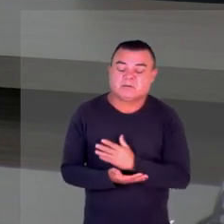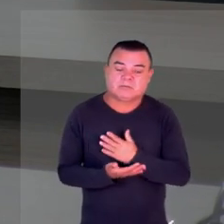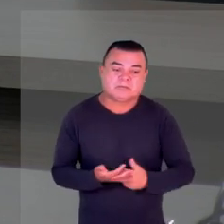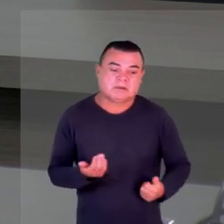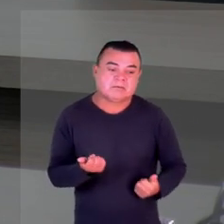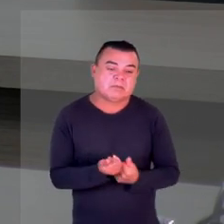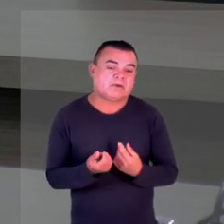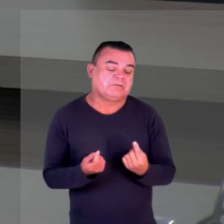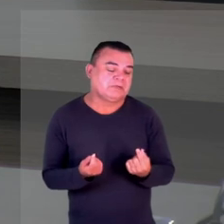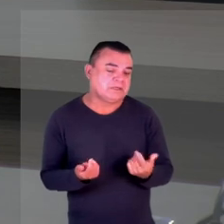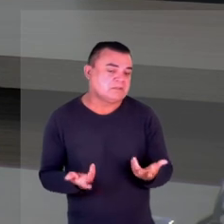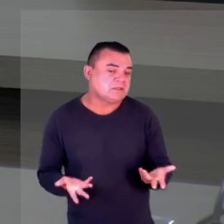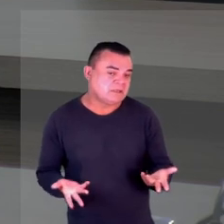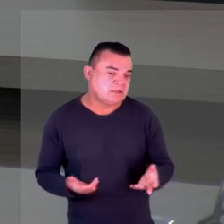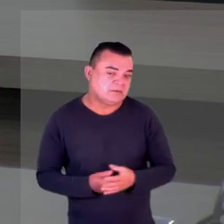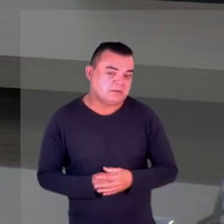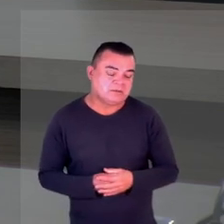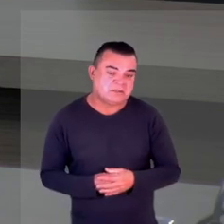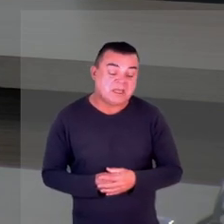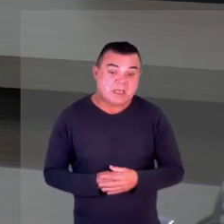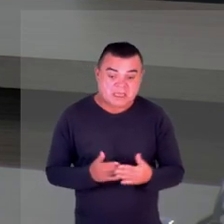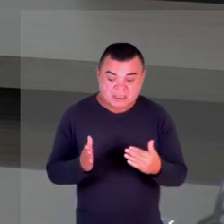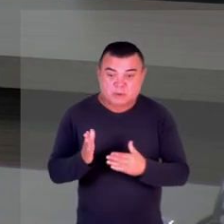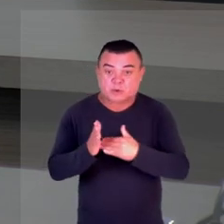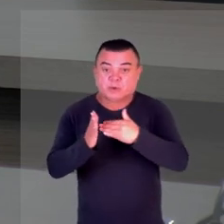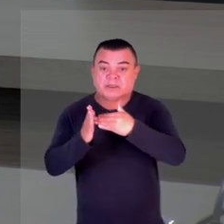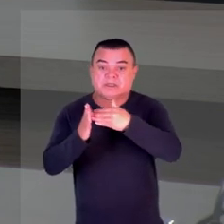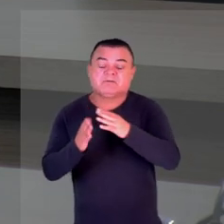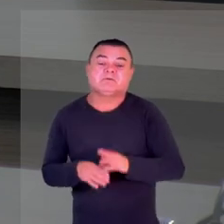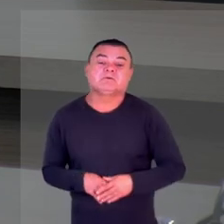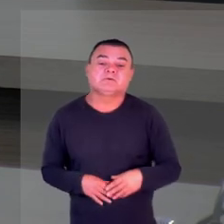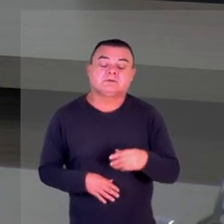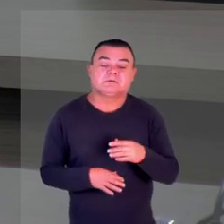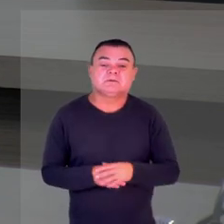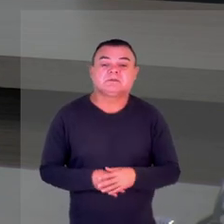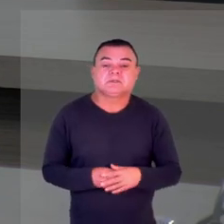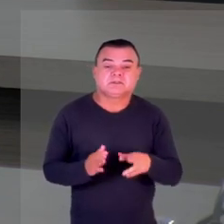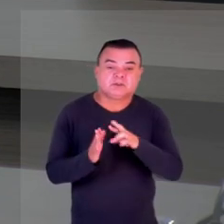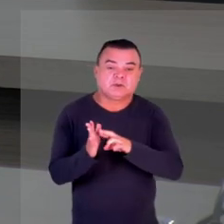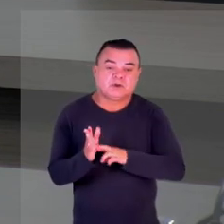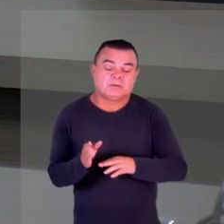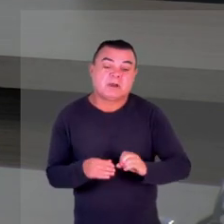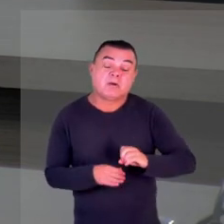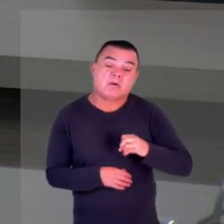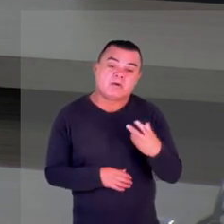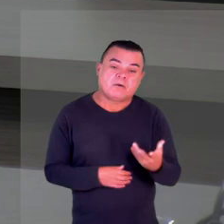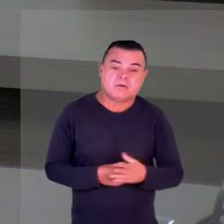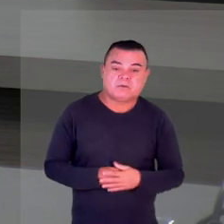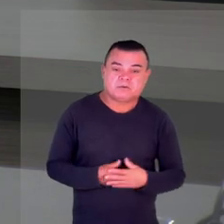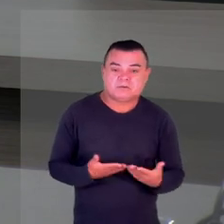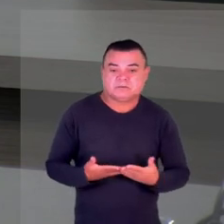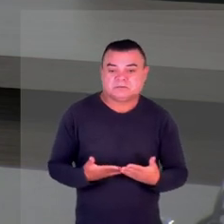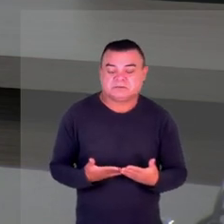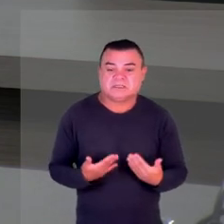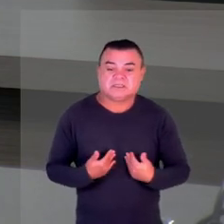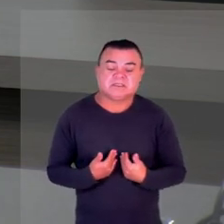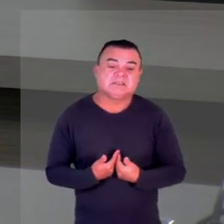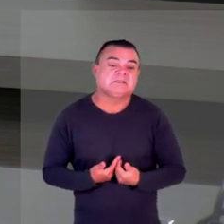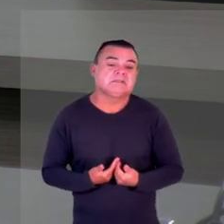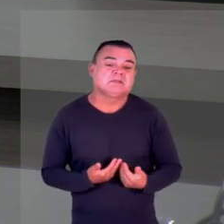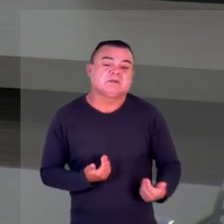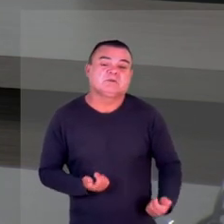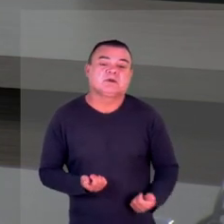eh no nível normativo ou se tem alguma coisa também eh financeira né né que assim Atraia os municípios